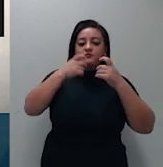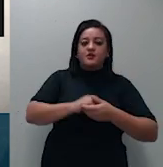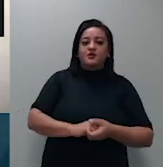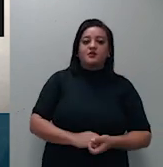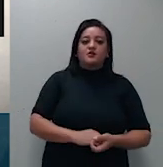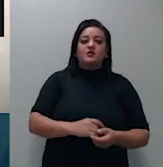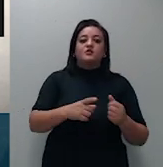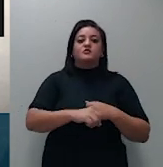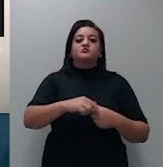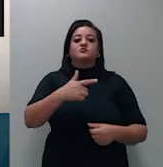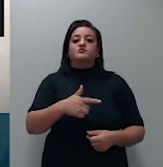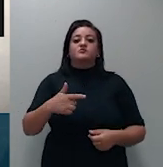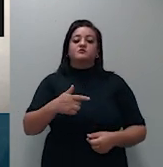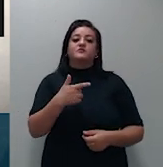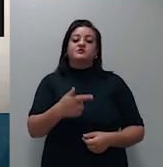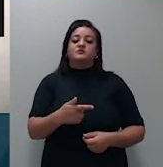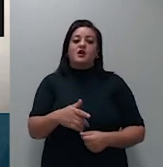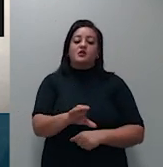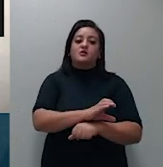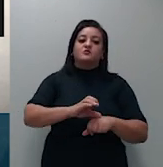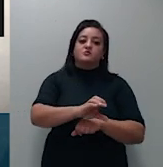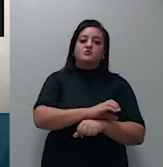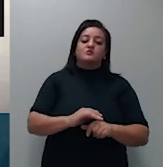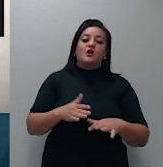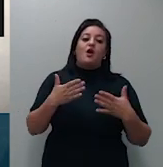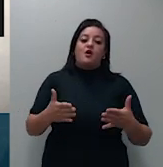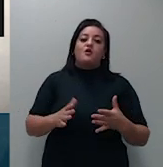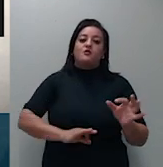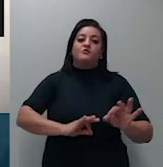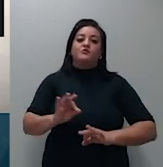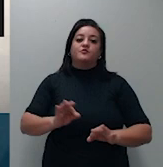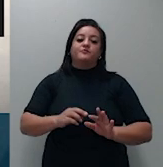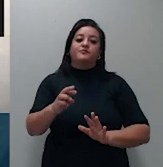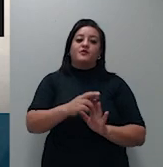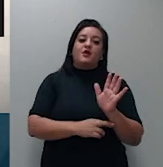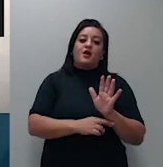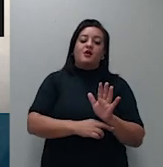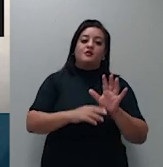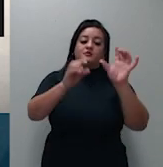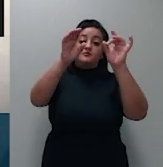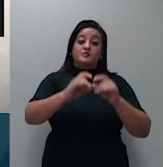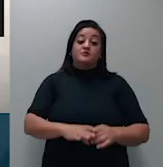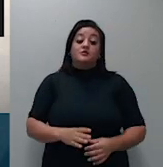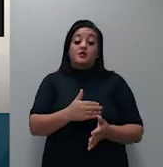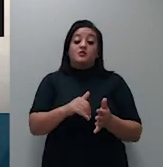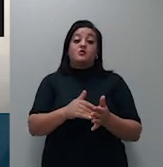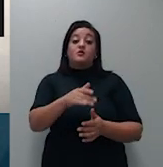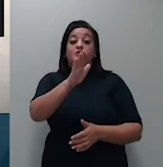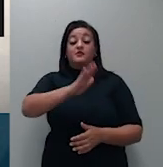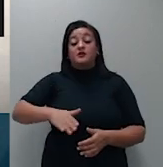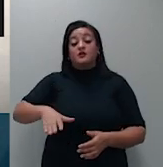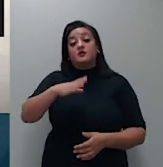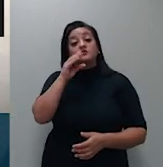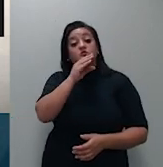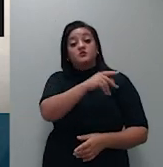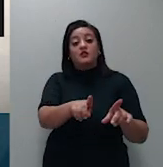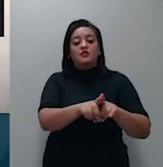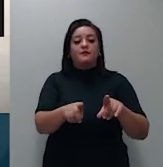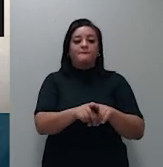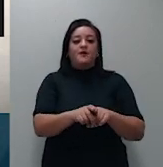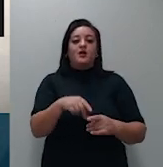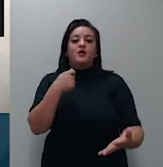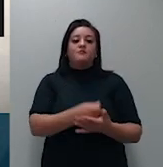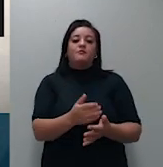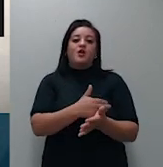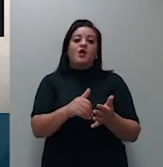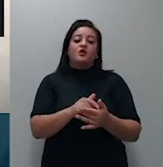Federal o qual ao consagrar o princípio da prioridade absoluta da Criança e do Adolescente em põe a todos no